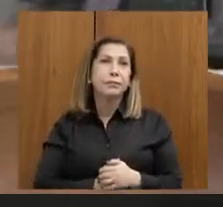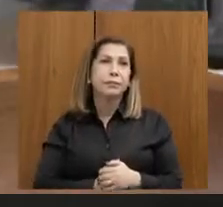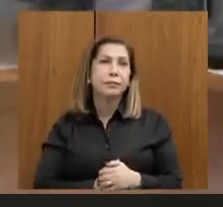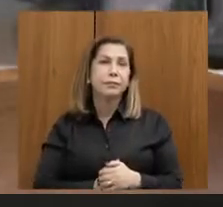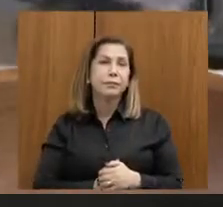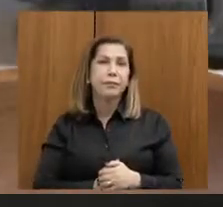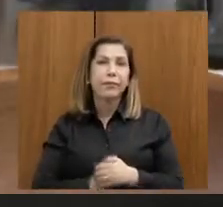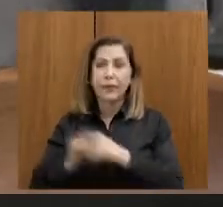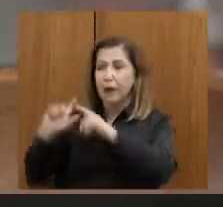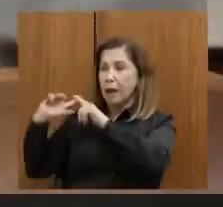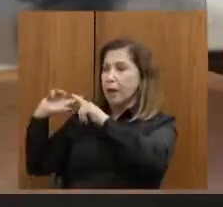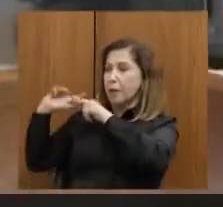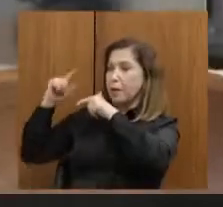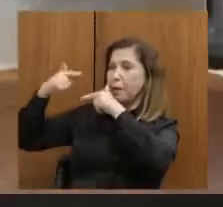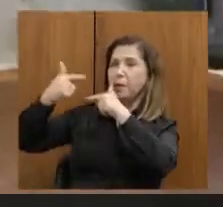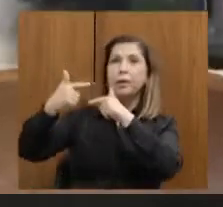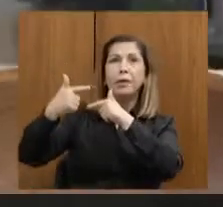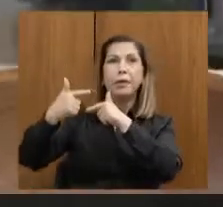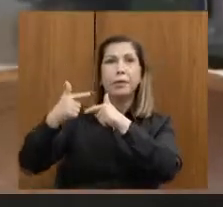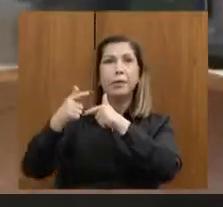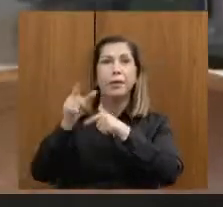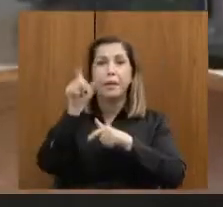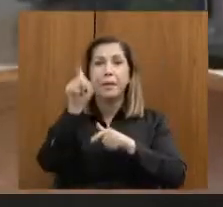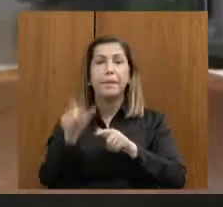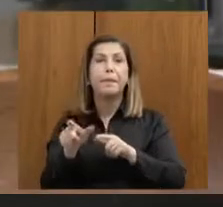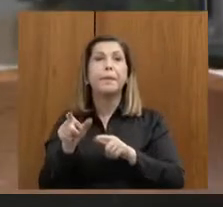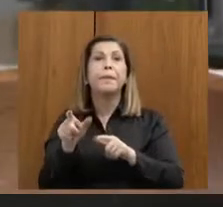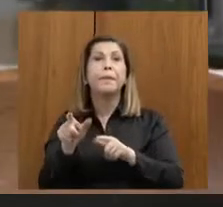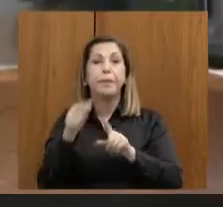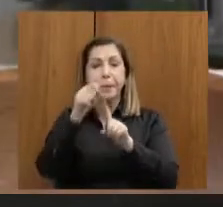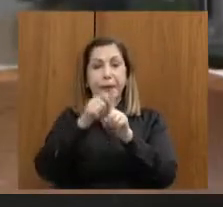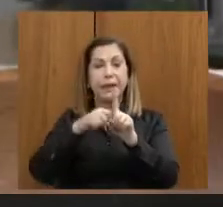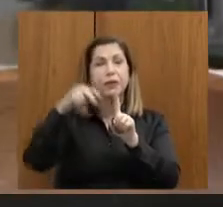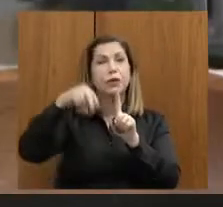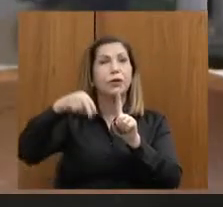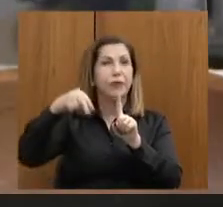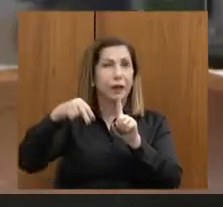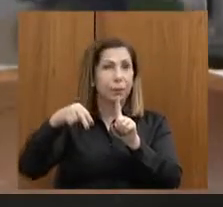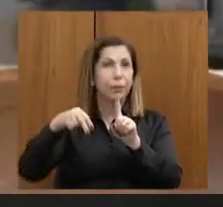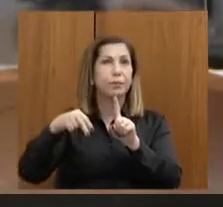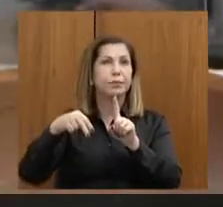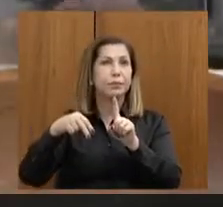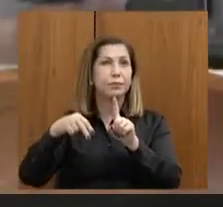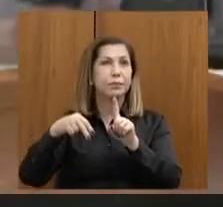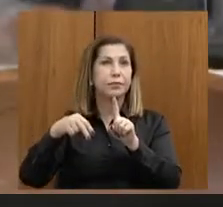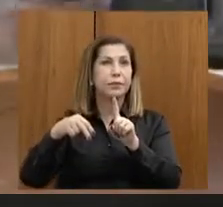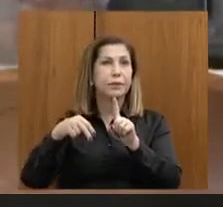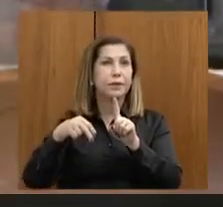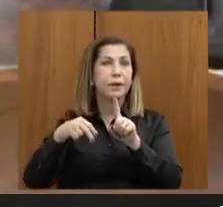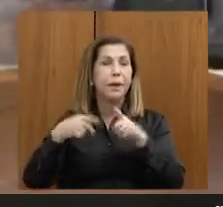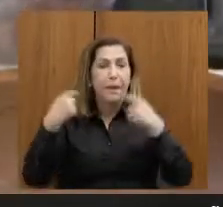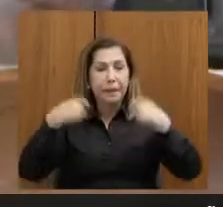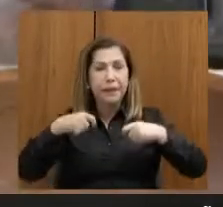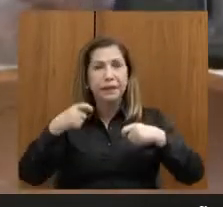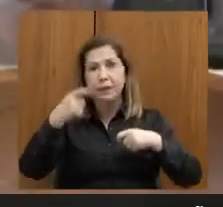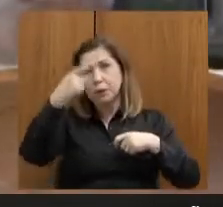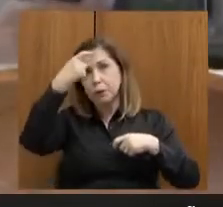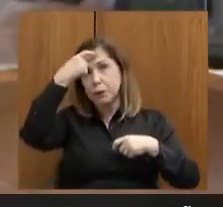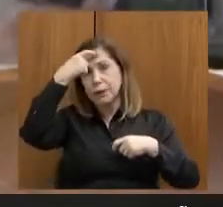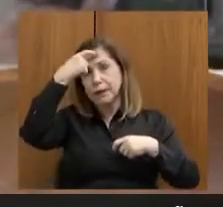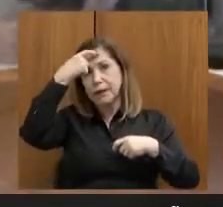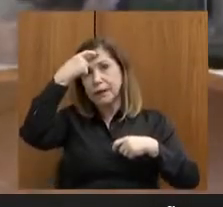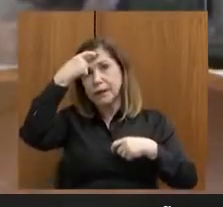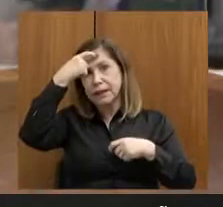a ancestral do mês de dezembro de novembro onde precisamos falar de consciência